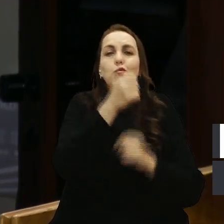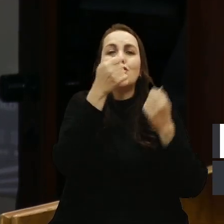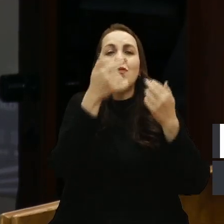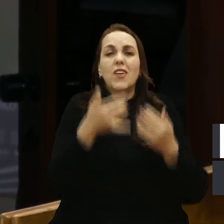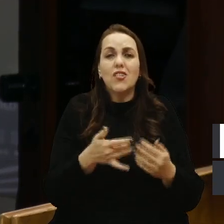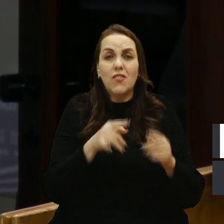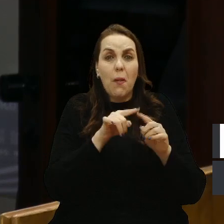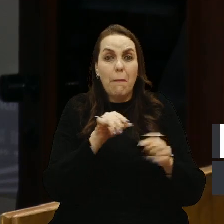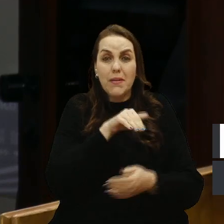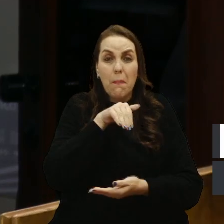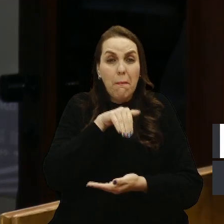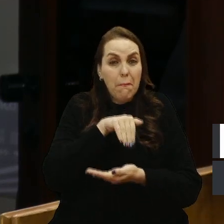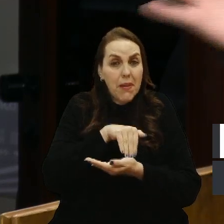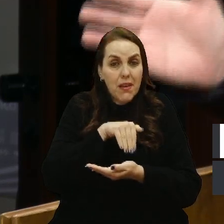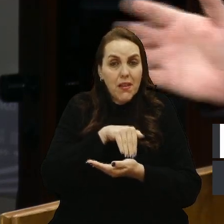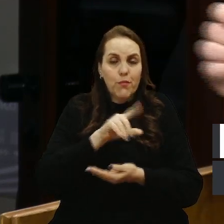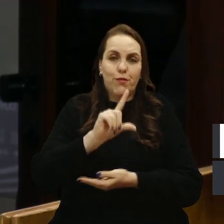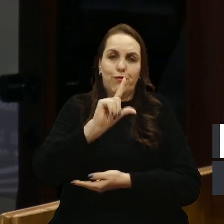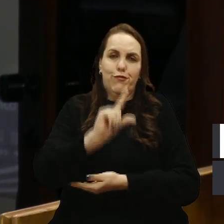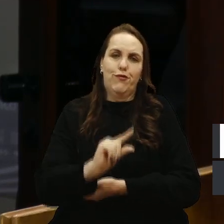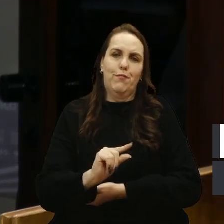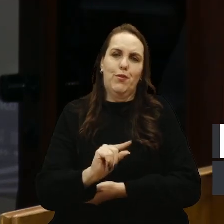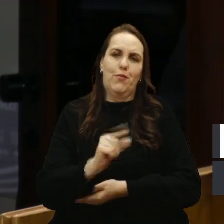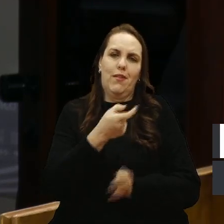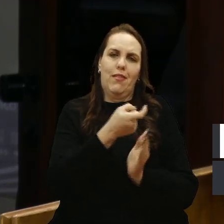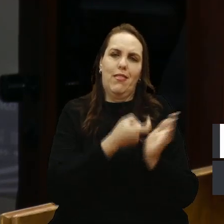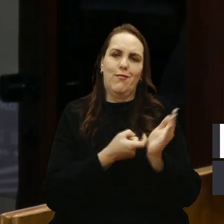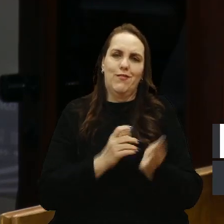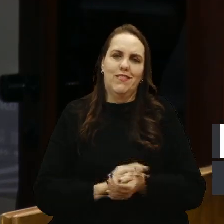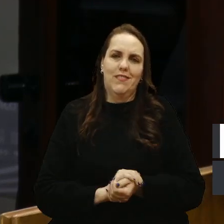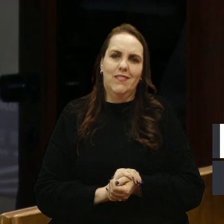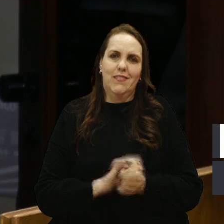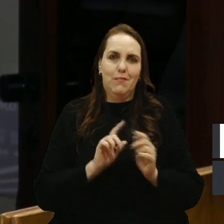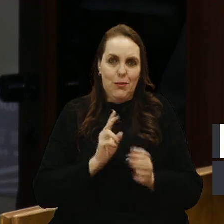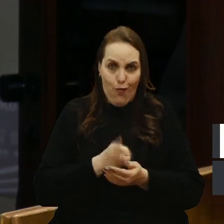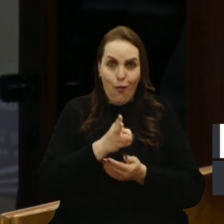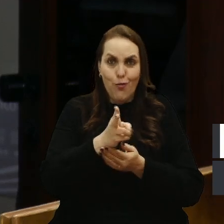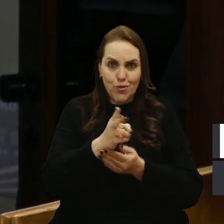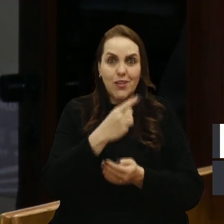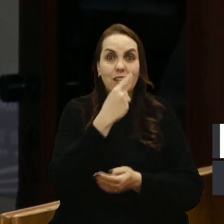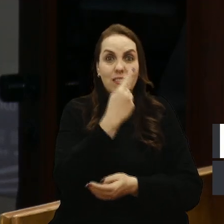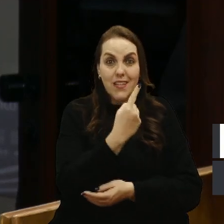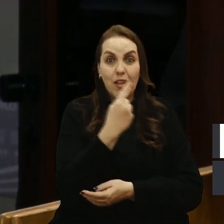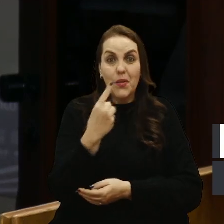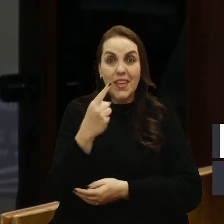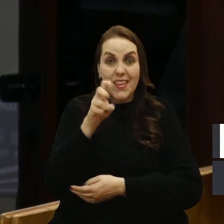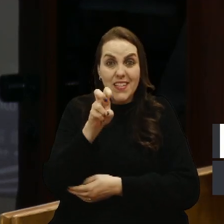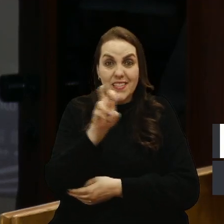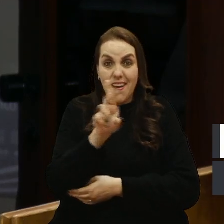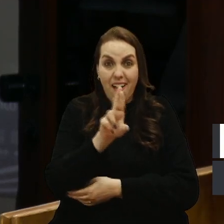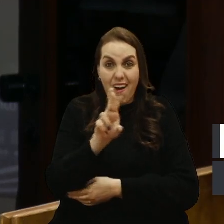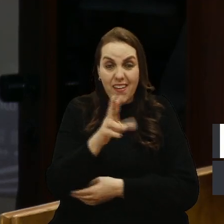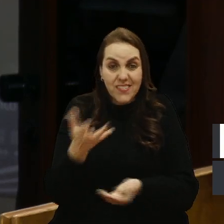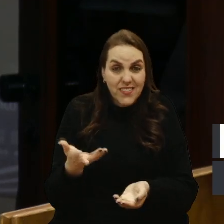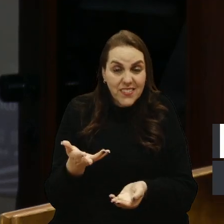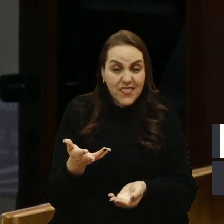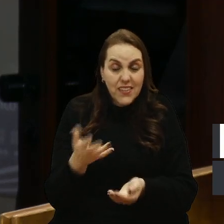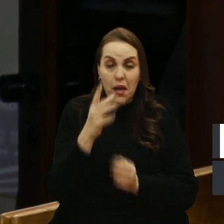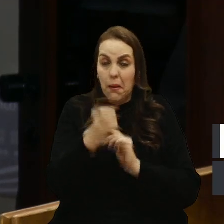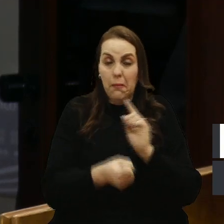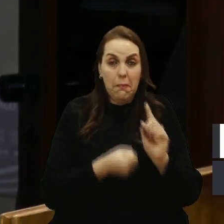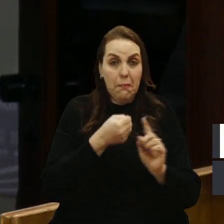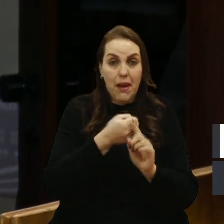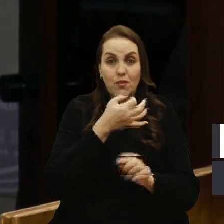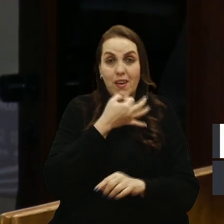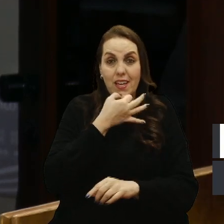Mas o mínimo seria a redução dessa taxa. Agora, se manter uma taxa no valor de R$ 115,00 praticamente, que impacta só em Caxias